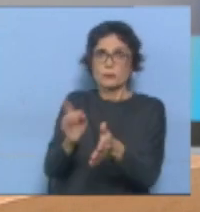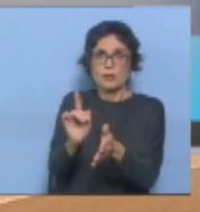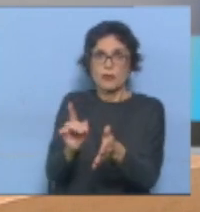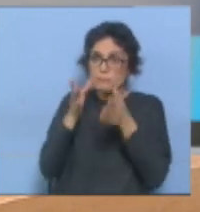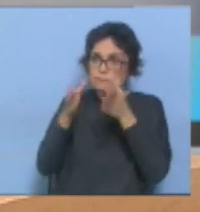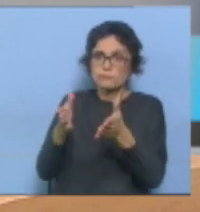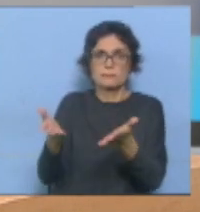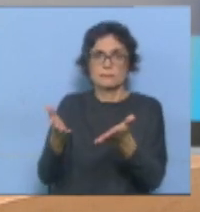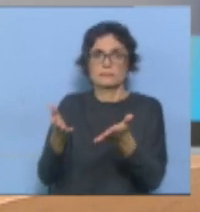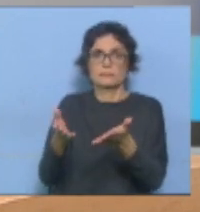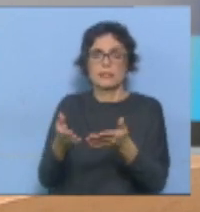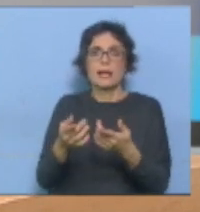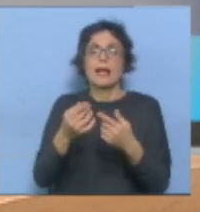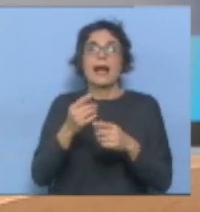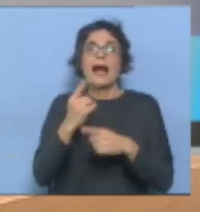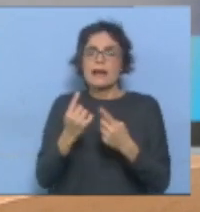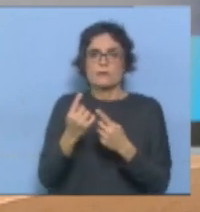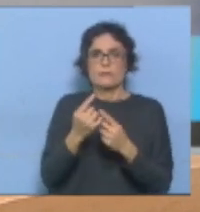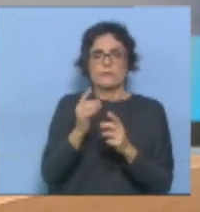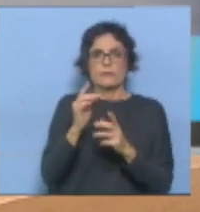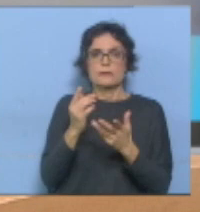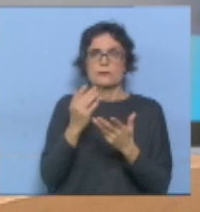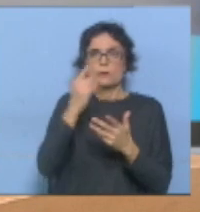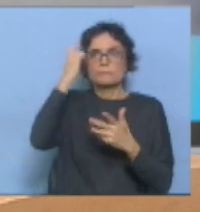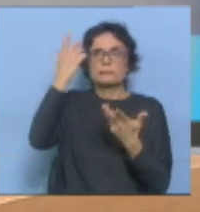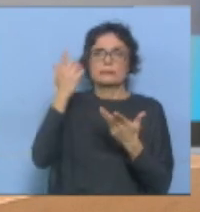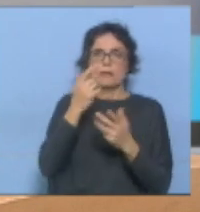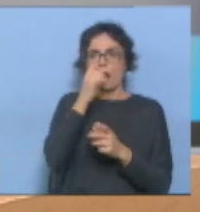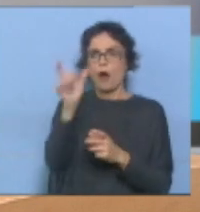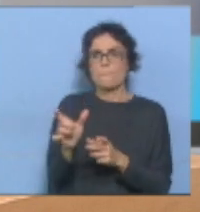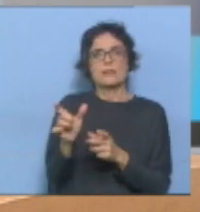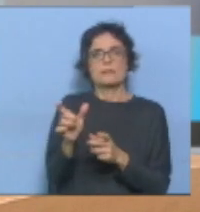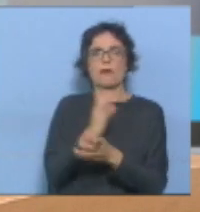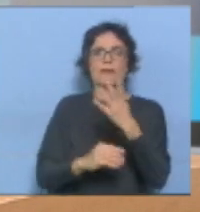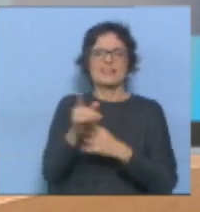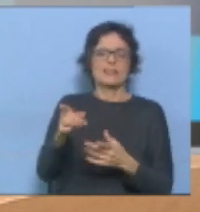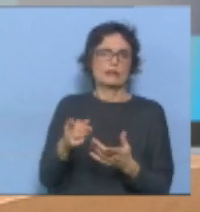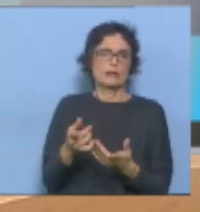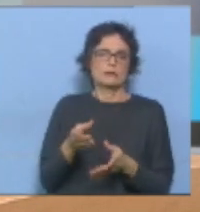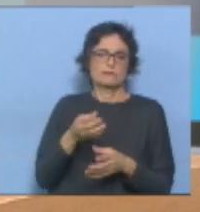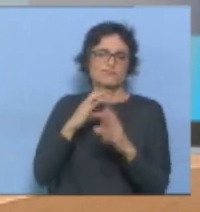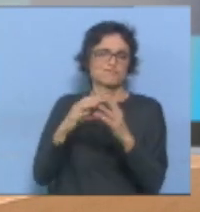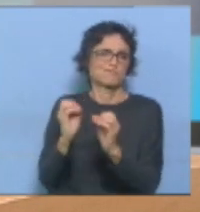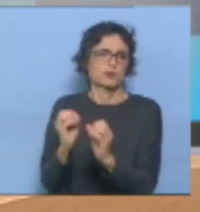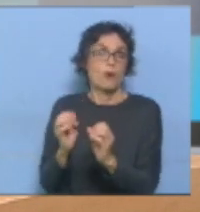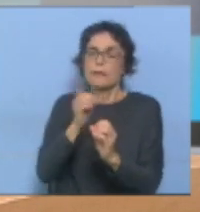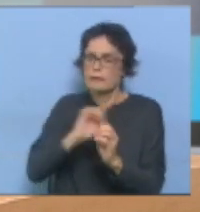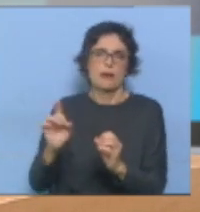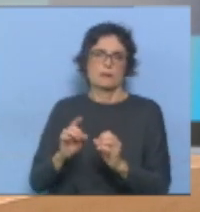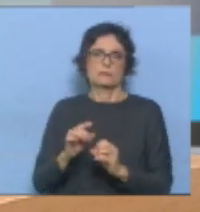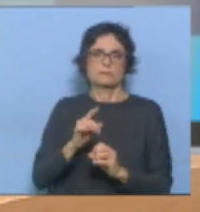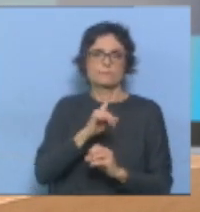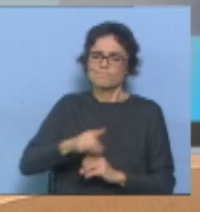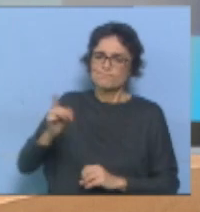em todas também. O facto de uma pessoa ter uma deficiência não significa que seja totalmente incapaz de fazer qualquer coisa. Portanto, pode ter uma limitação